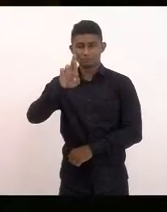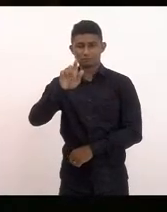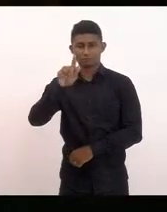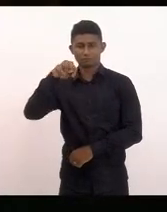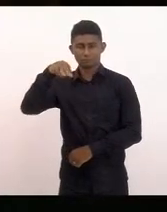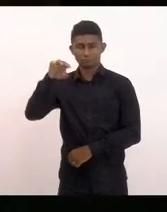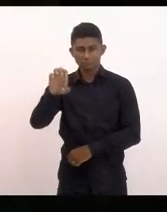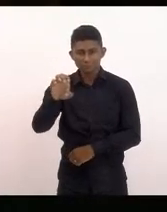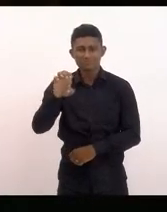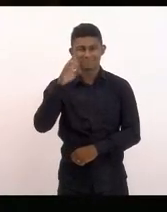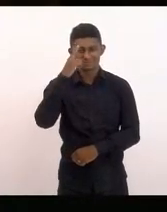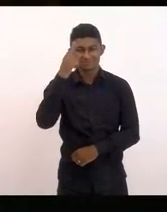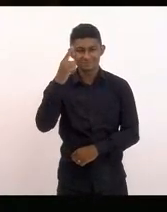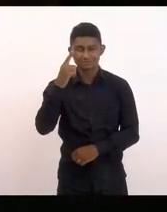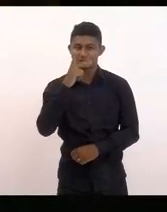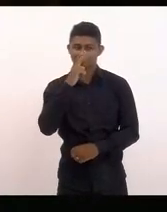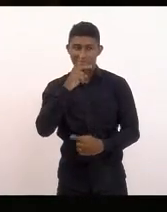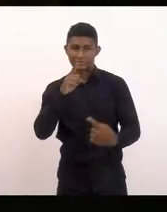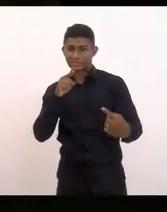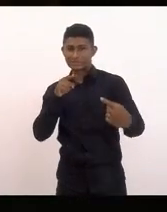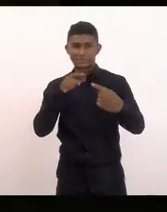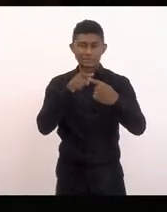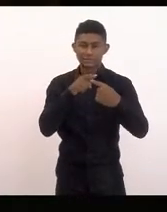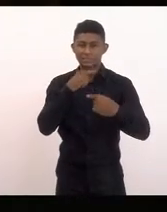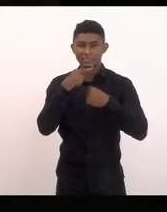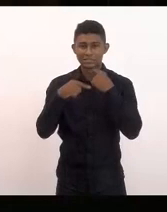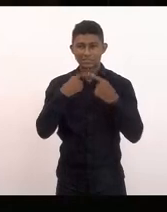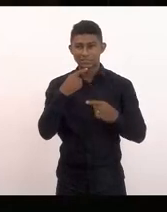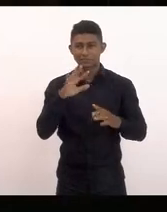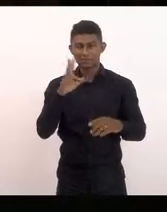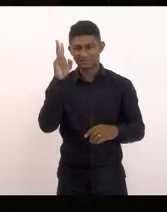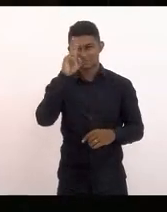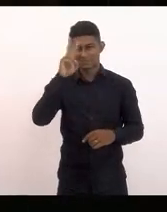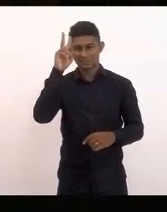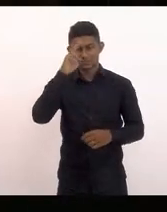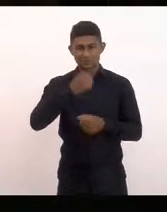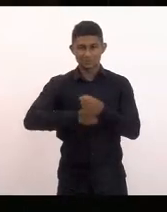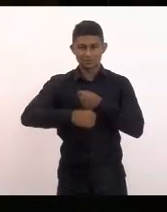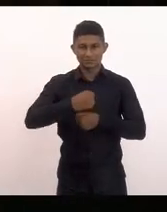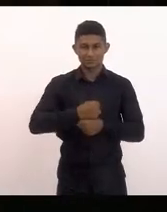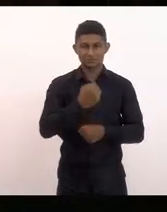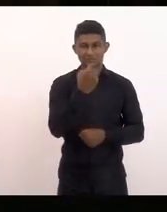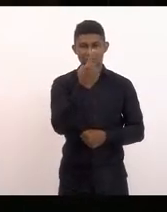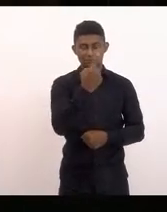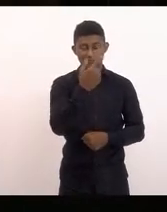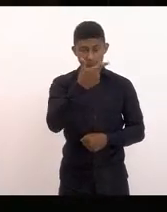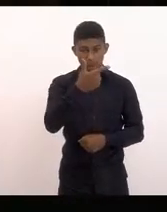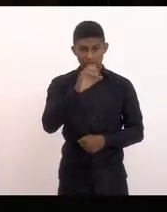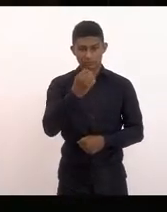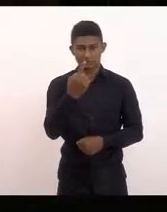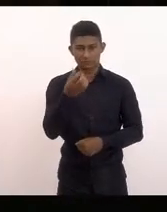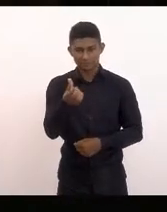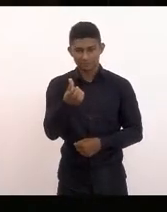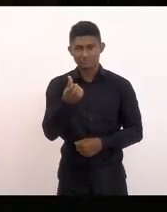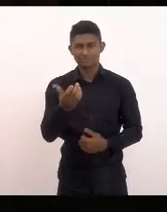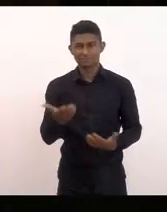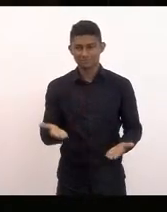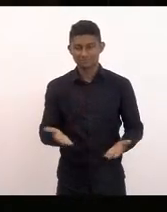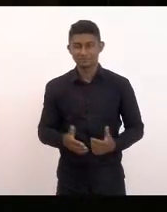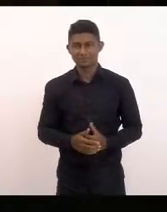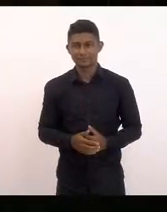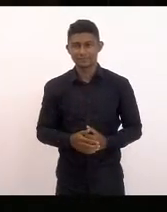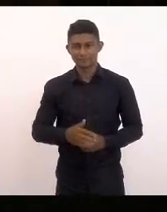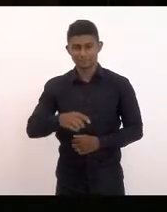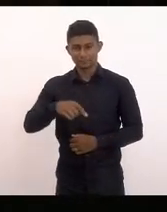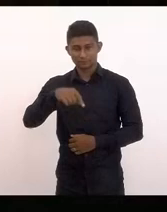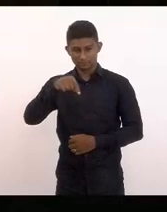fiscal. Que para nós não lembrarmos o que passamos em 2016, deputado Paul Bell, aonde nesta